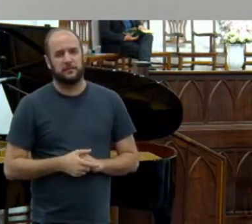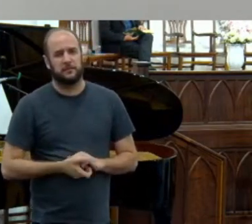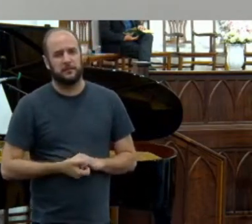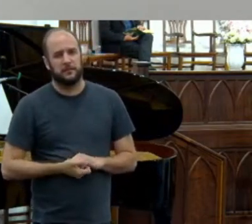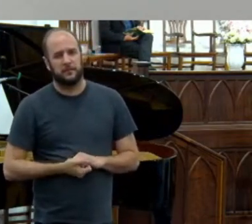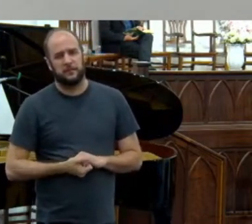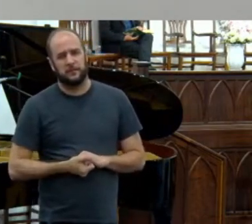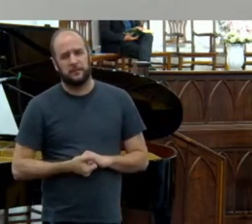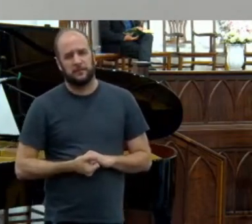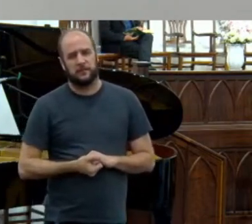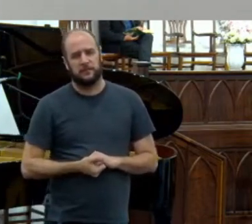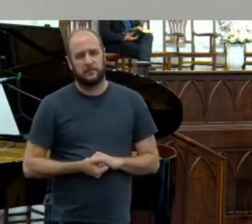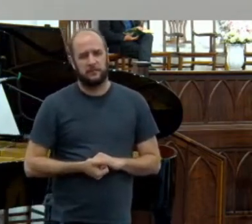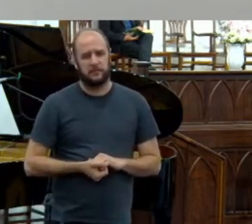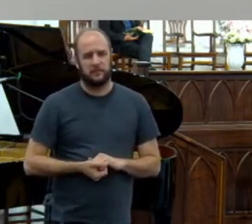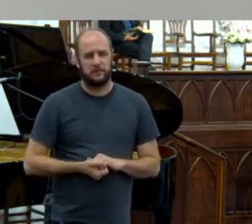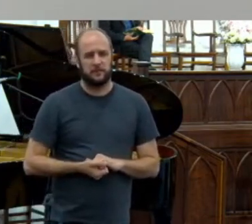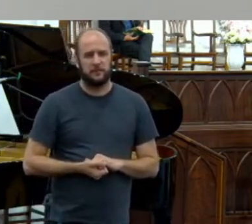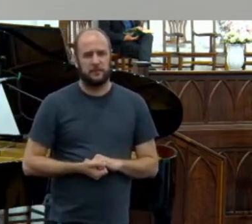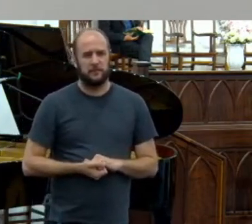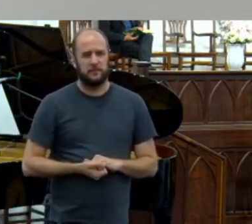Não.